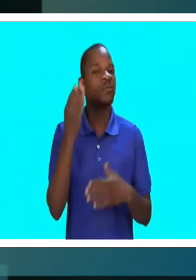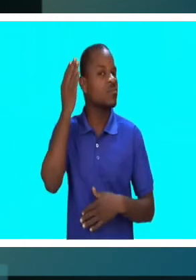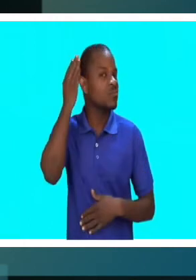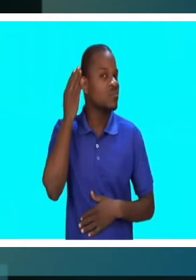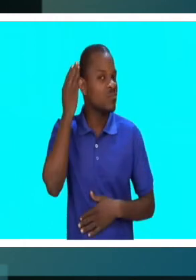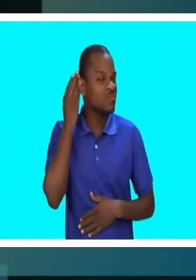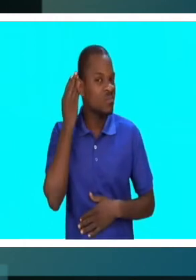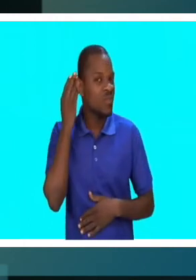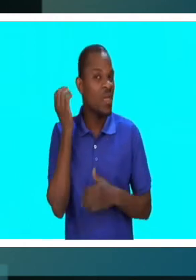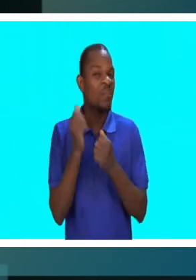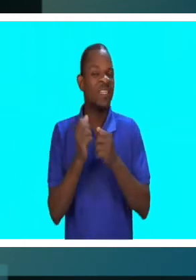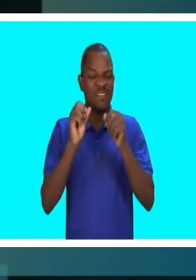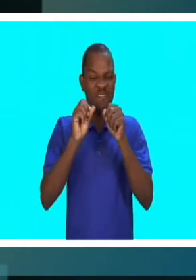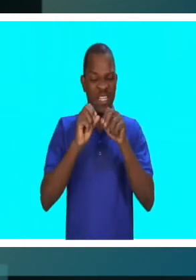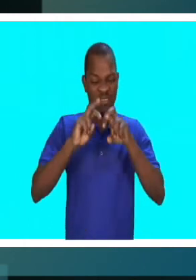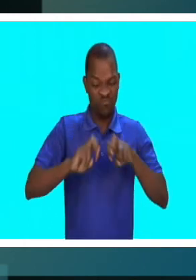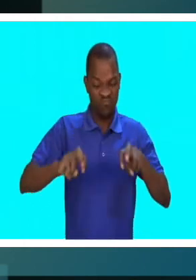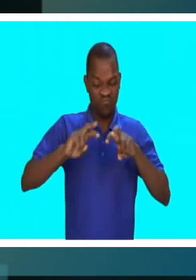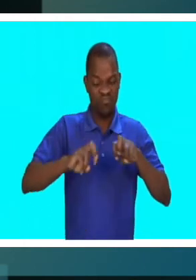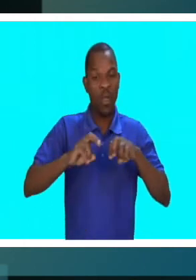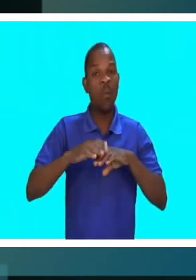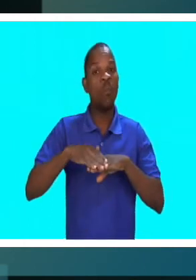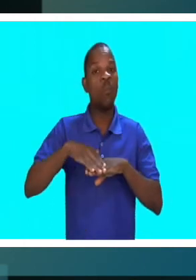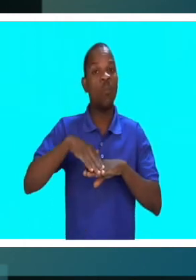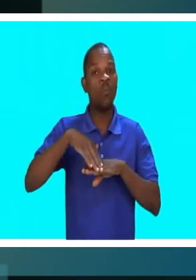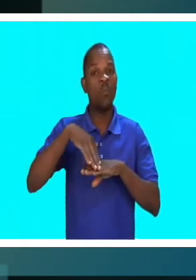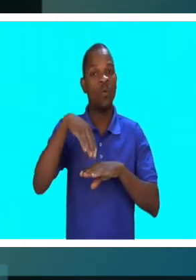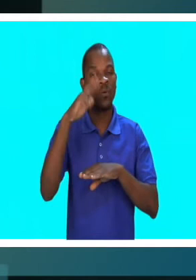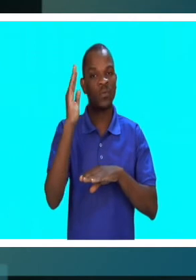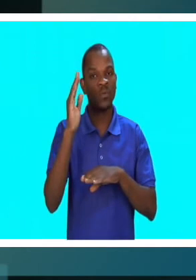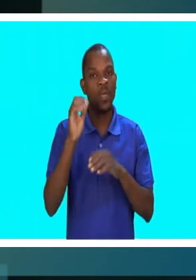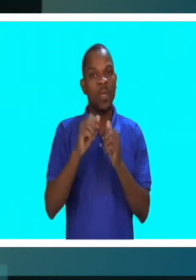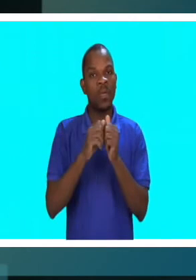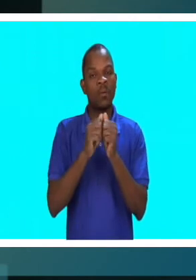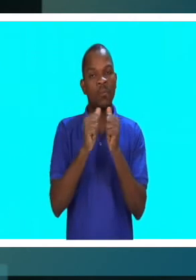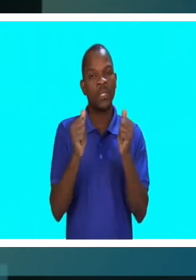meningite. De tanta pesquisa que se fez,